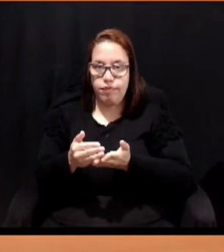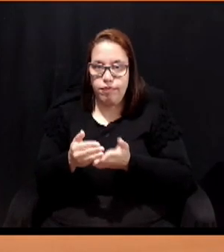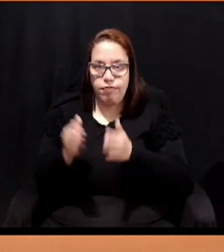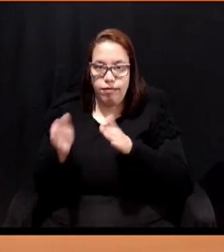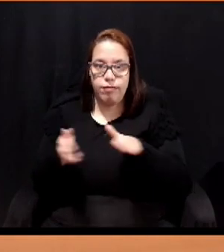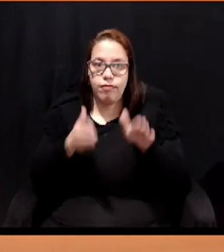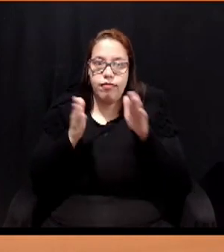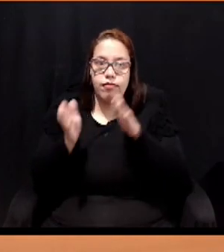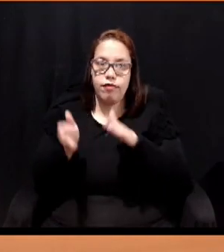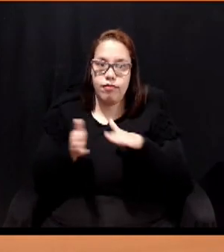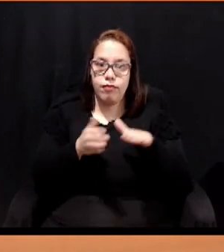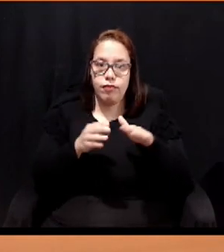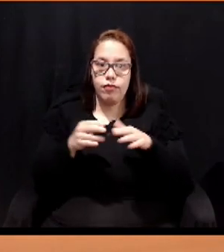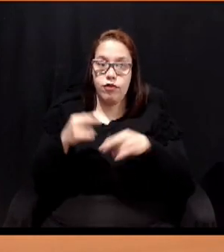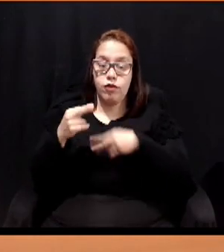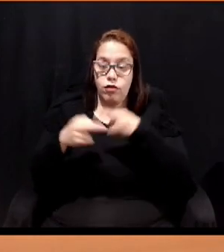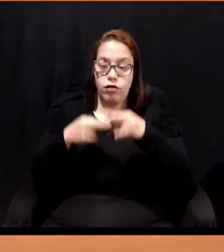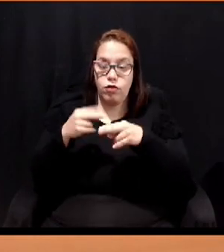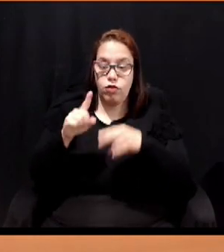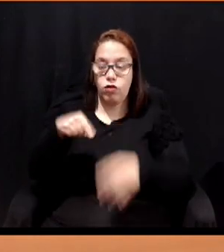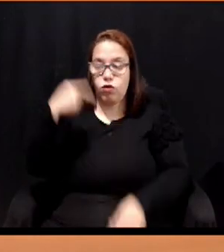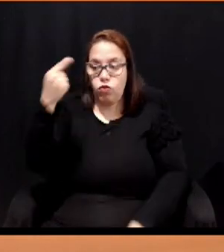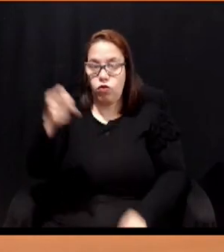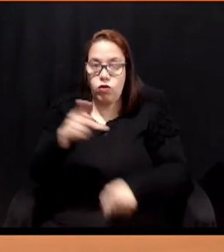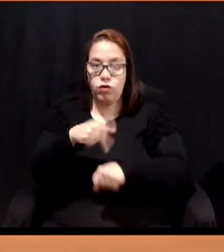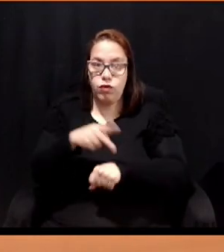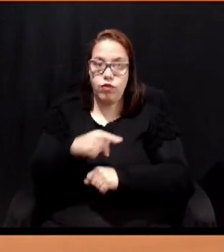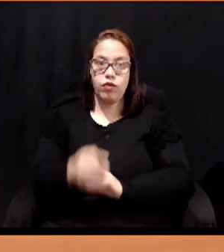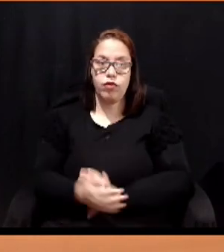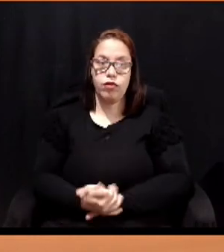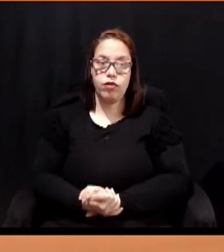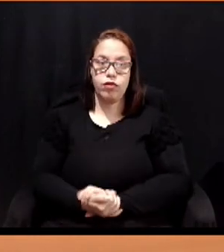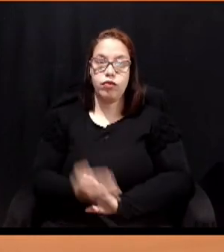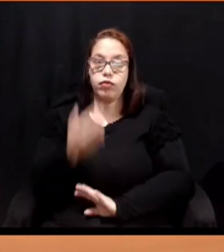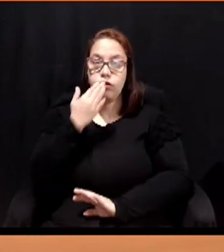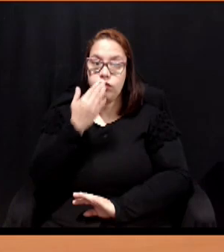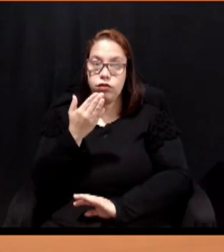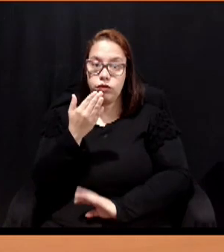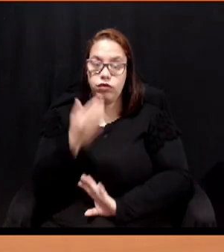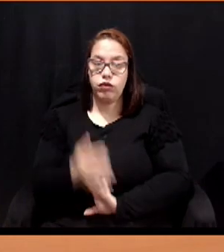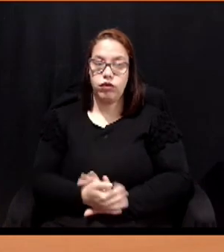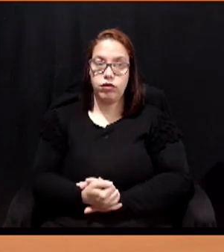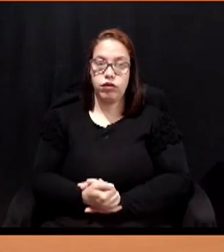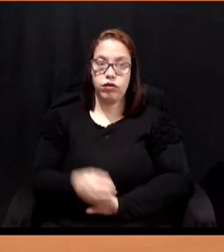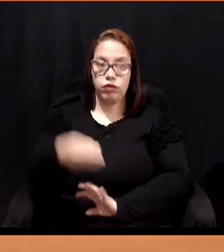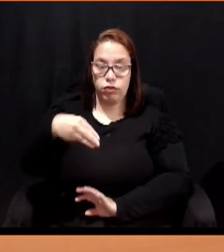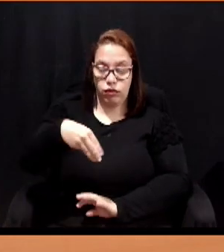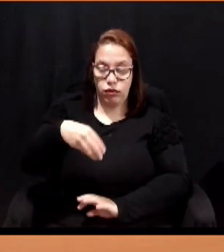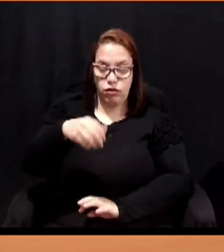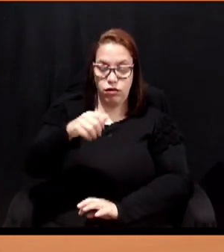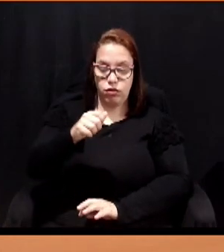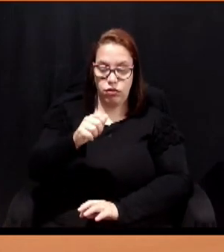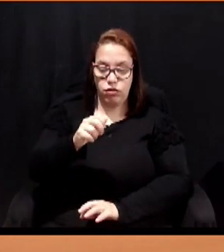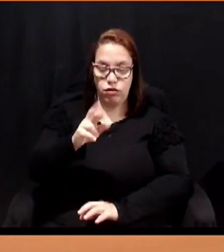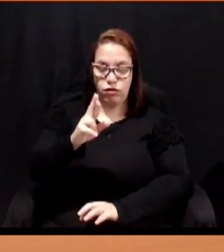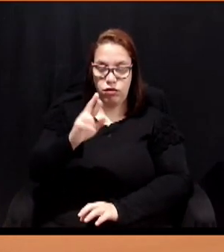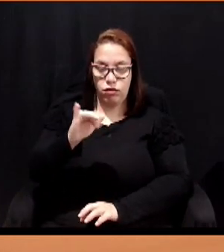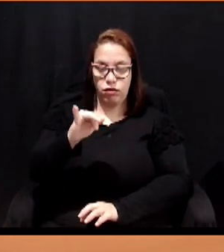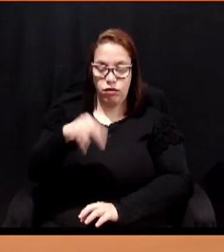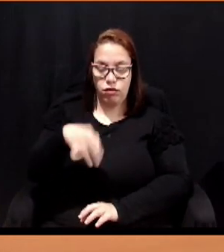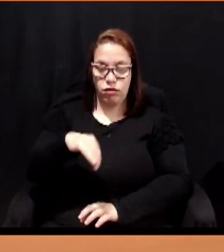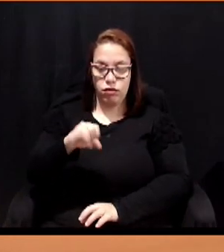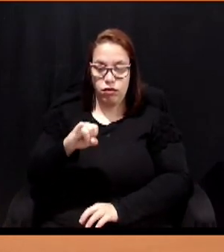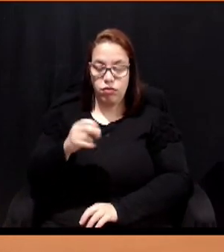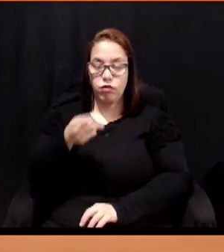com o exterior também. E pedir agora para o Maurinei Cordeiro também fazer uma fala aqui das